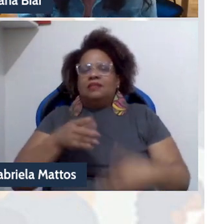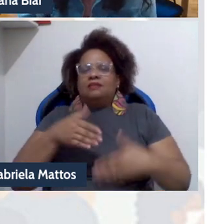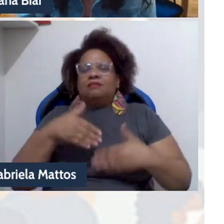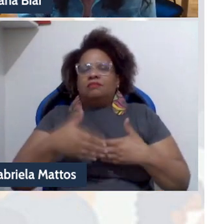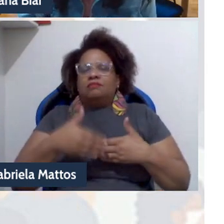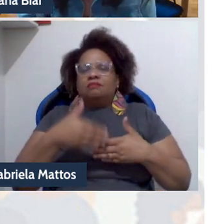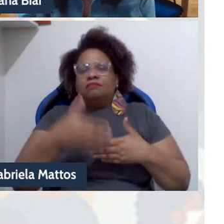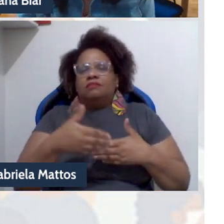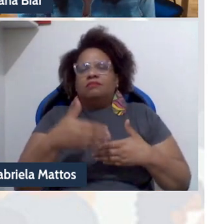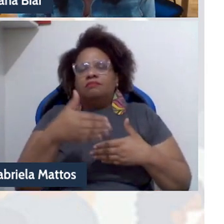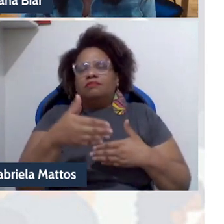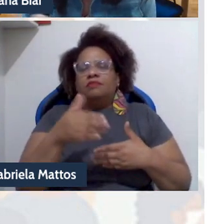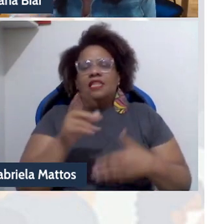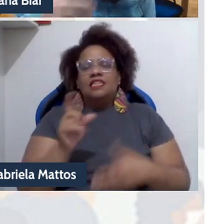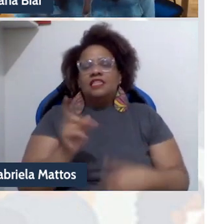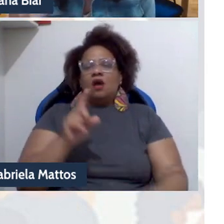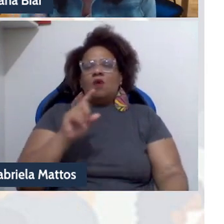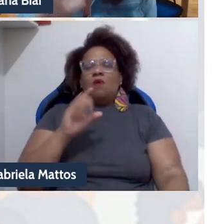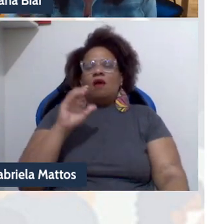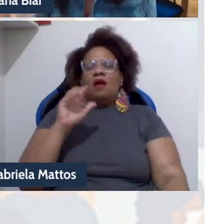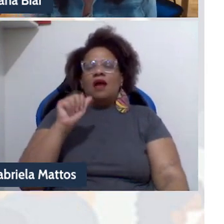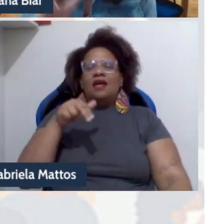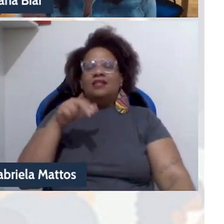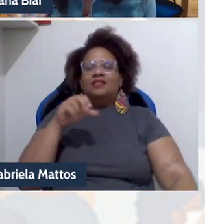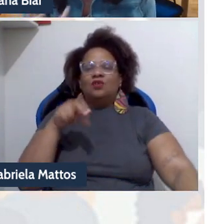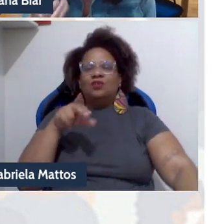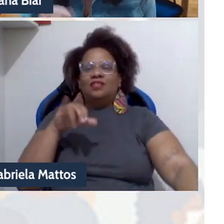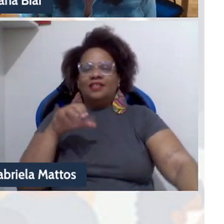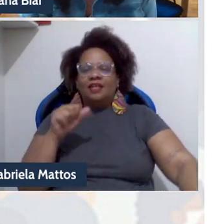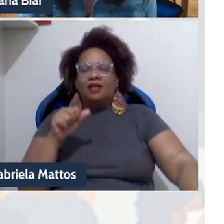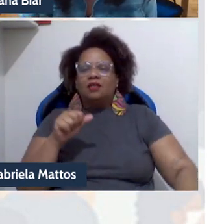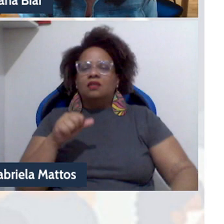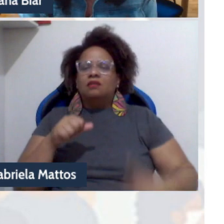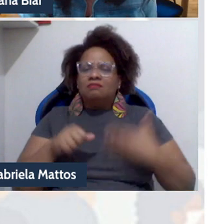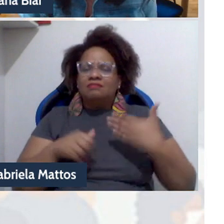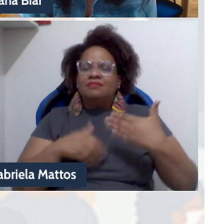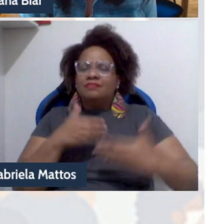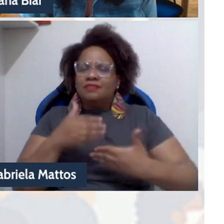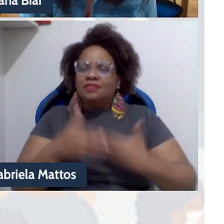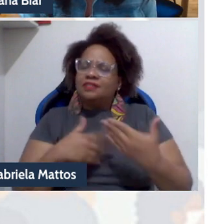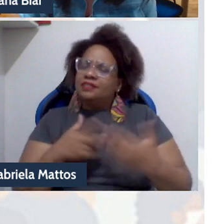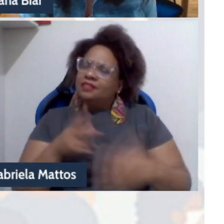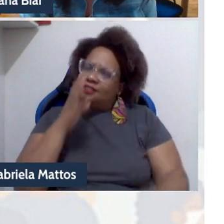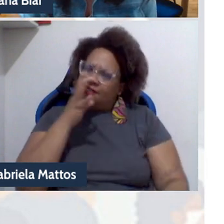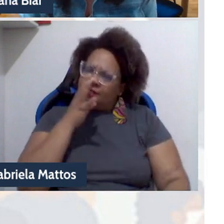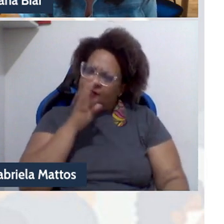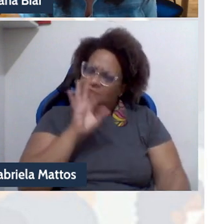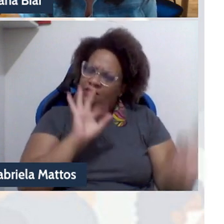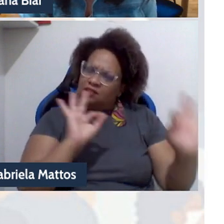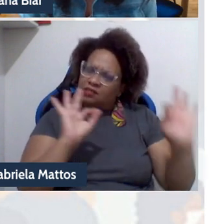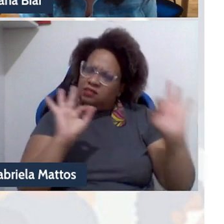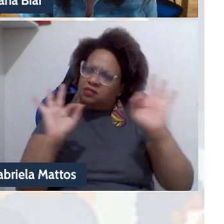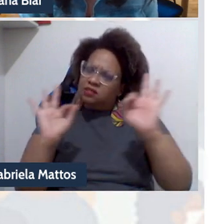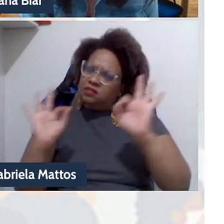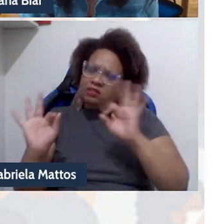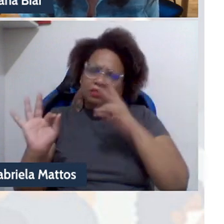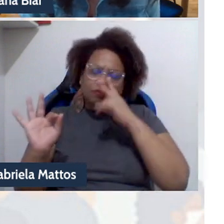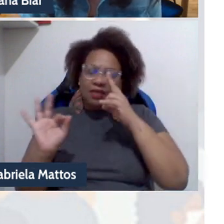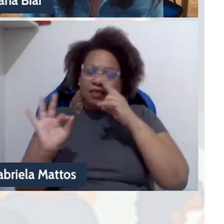não canônica. E ao longo da performance, a gente vai tendo mesmo essa impressão de que tudo acontecia de uma